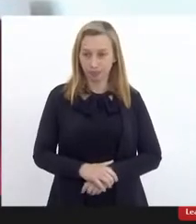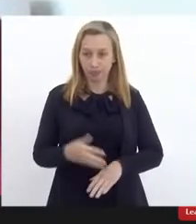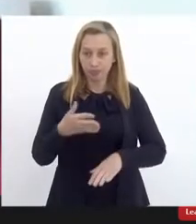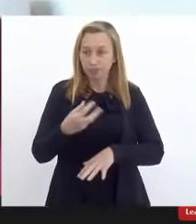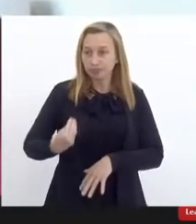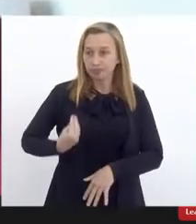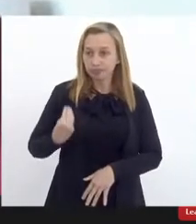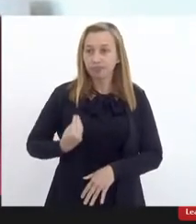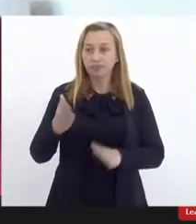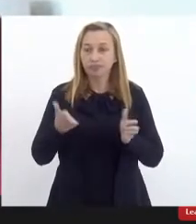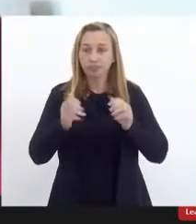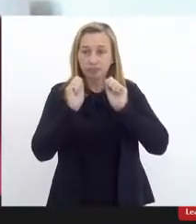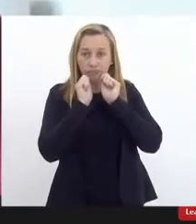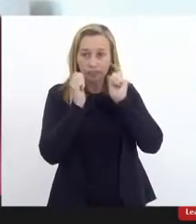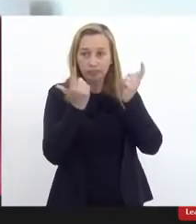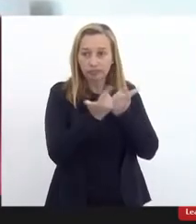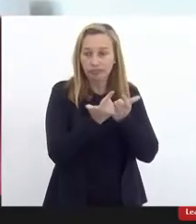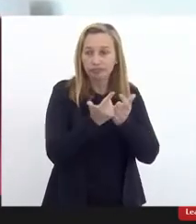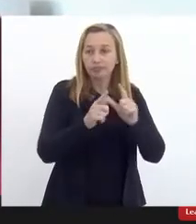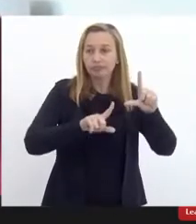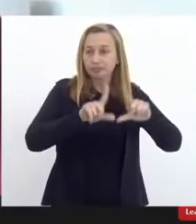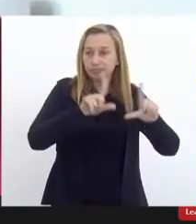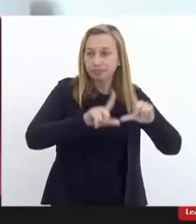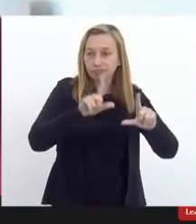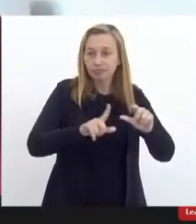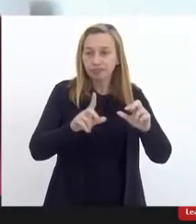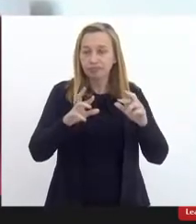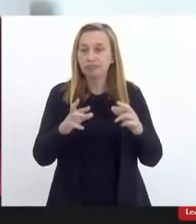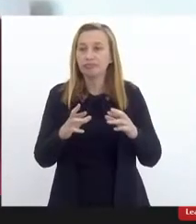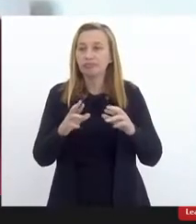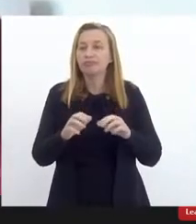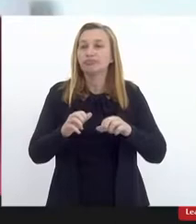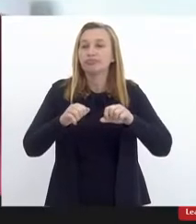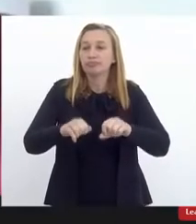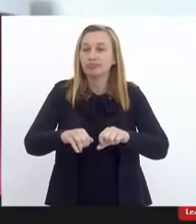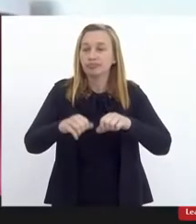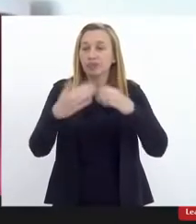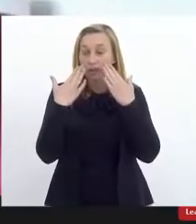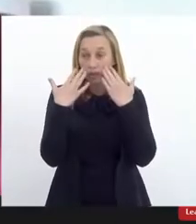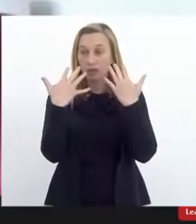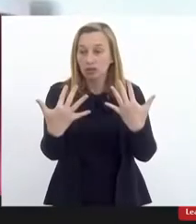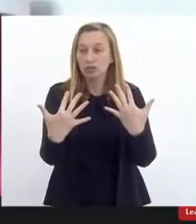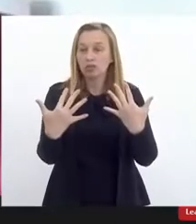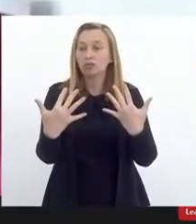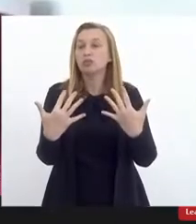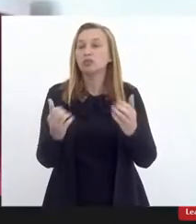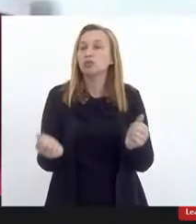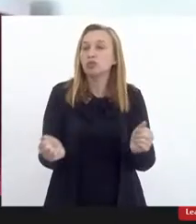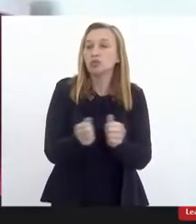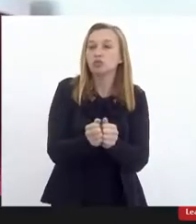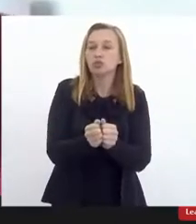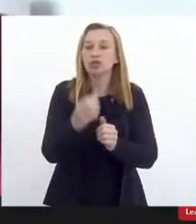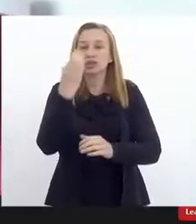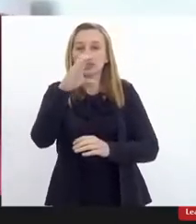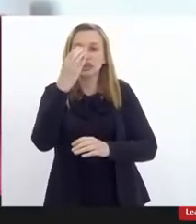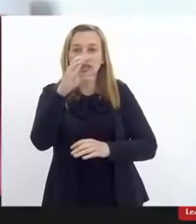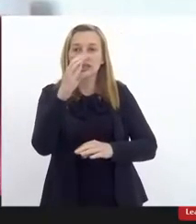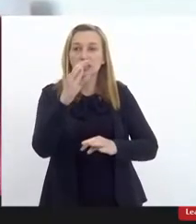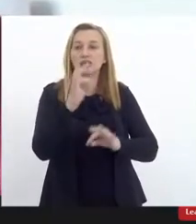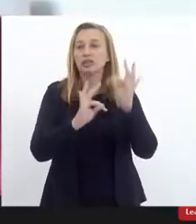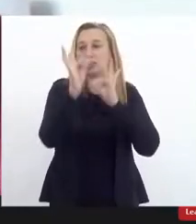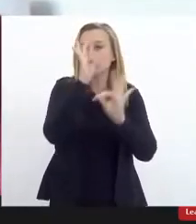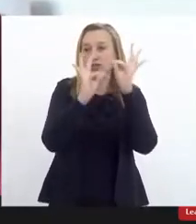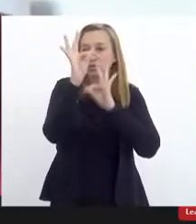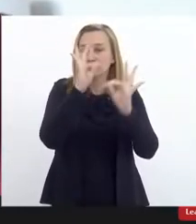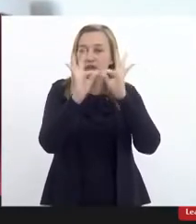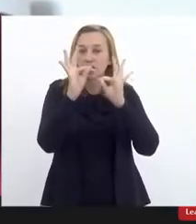vivo aqui na TV Alerj, estamos realizando aqui a audiência pública conjunta da Comissão de Educação e Ciência e Tecnologia para a